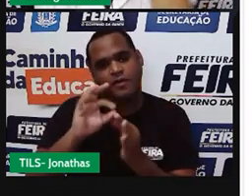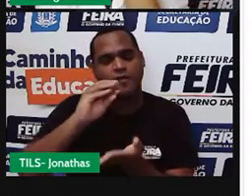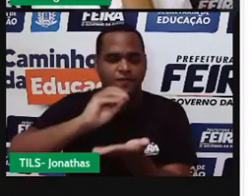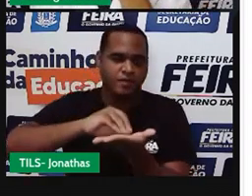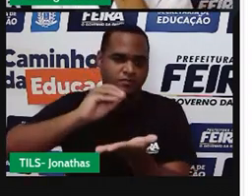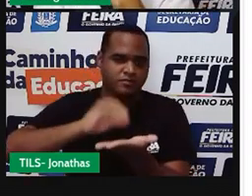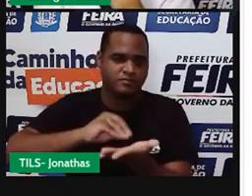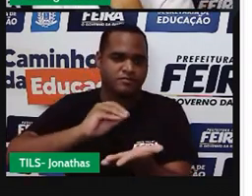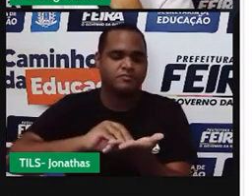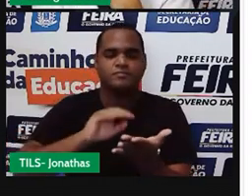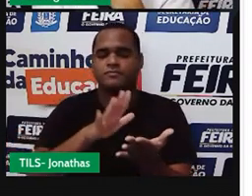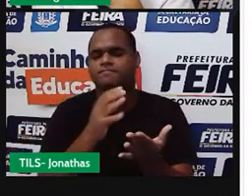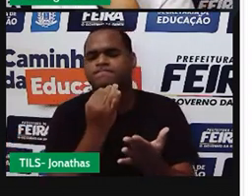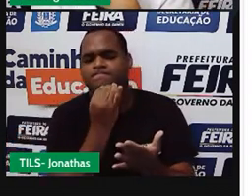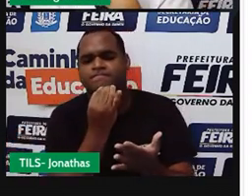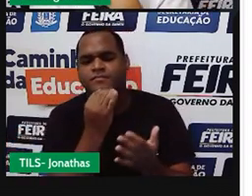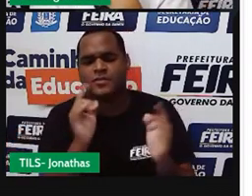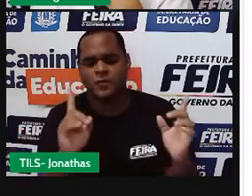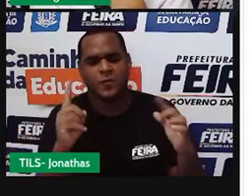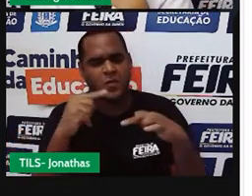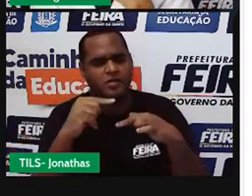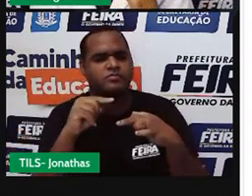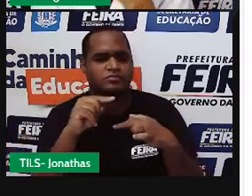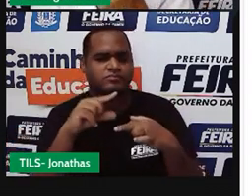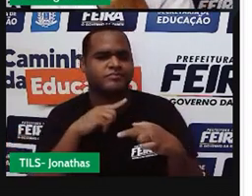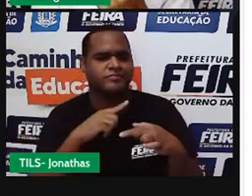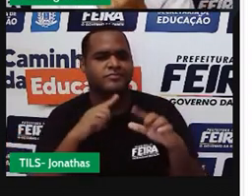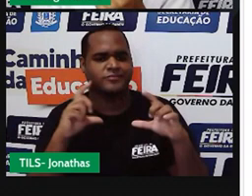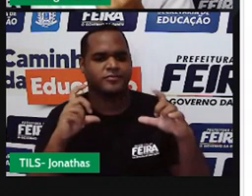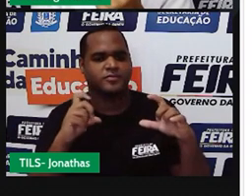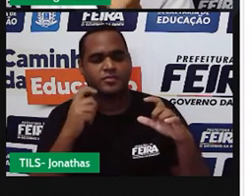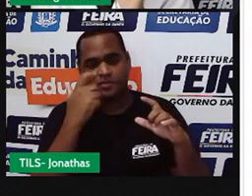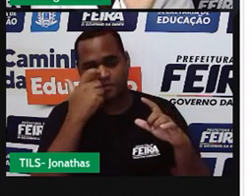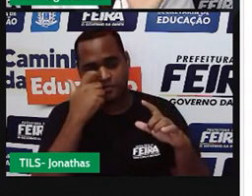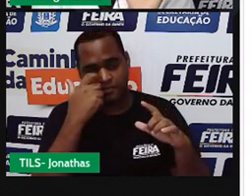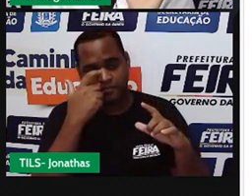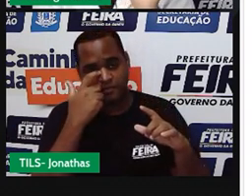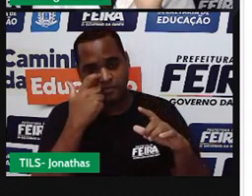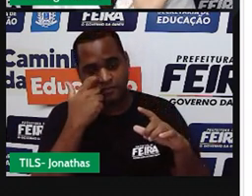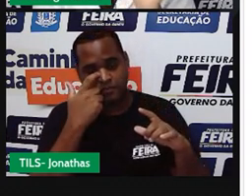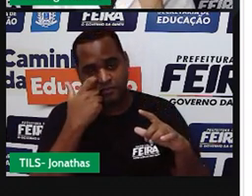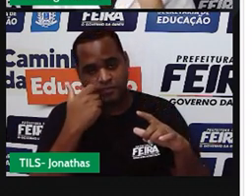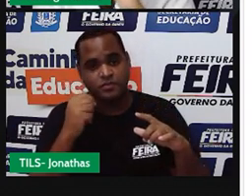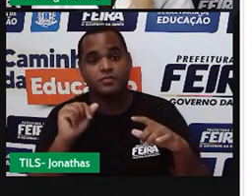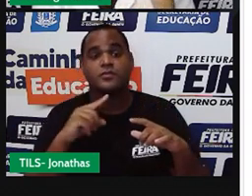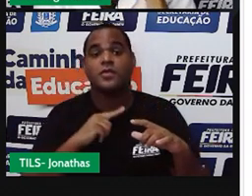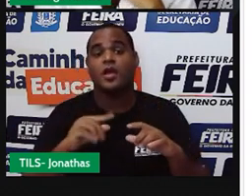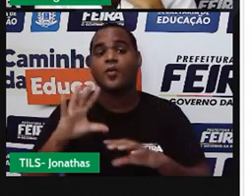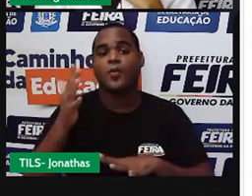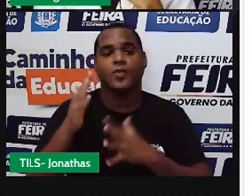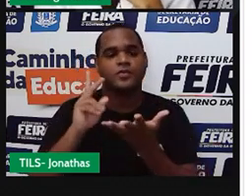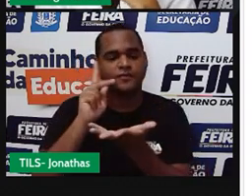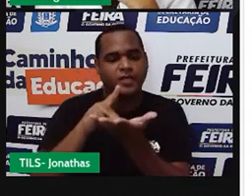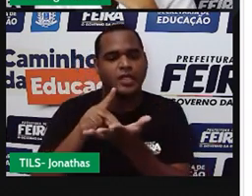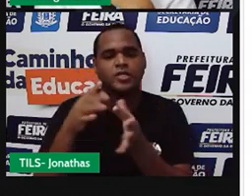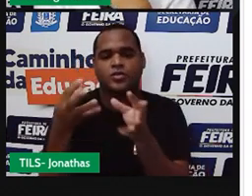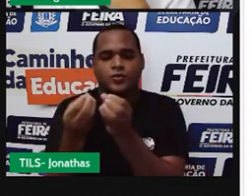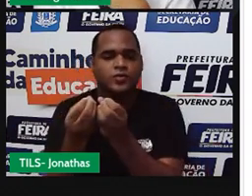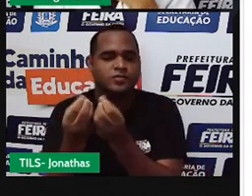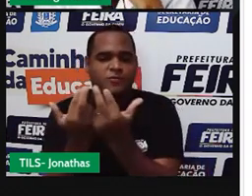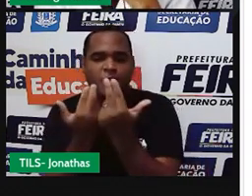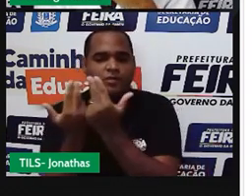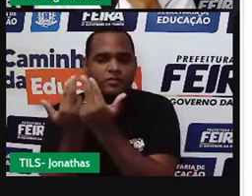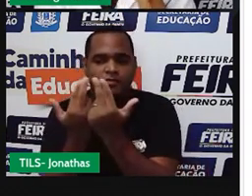é só que essas figuras são quadrados e no quadrado o que que acontece com a medida de todos os lábios